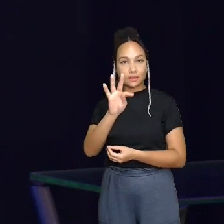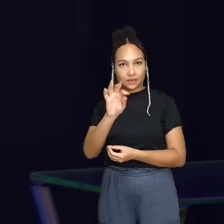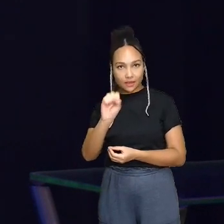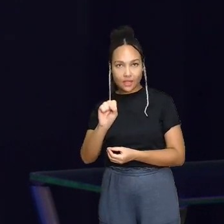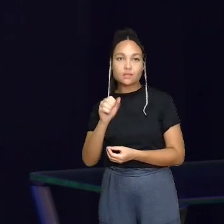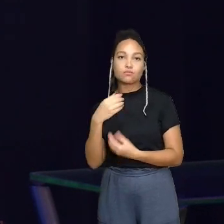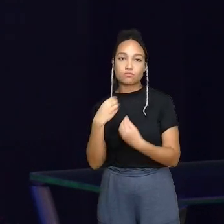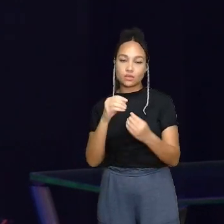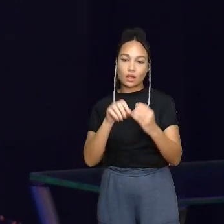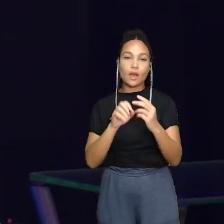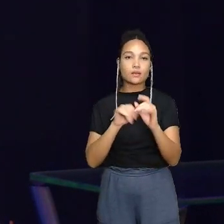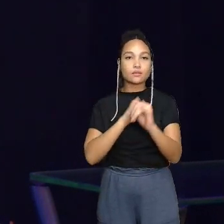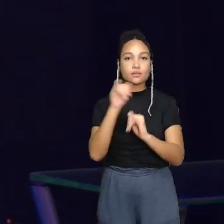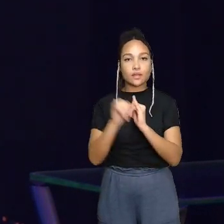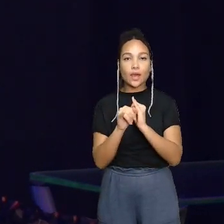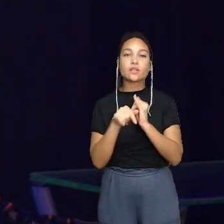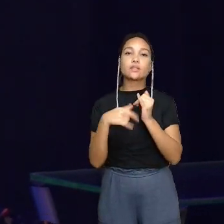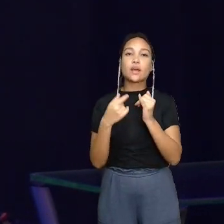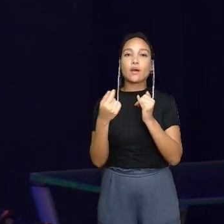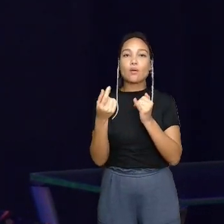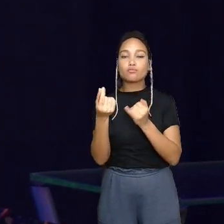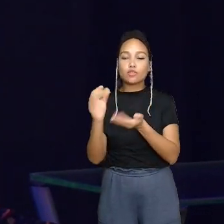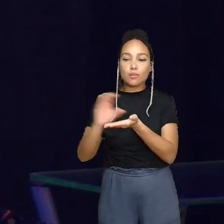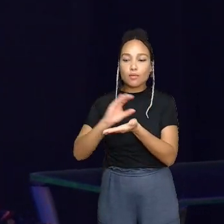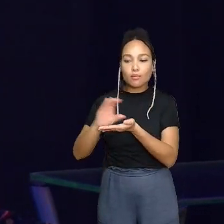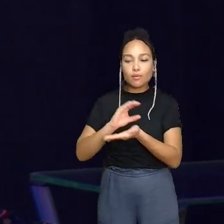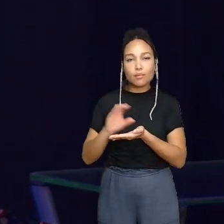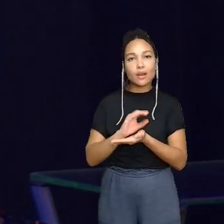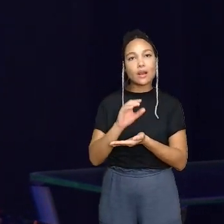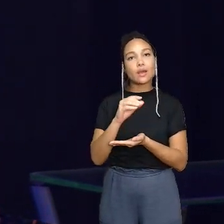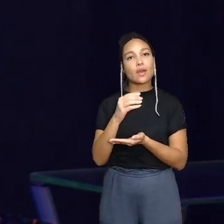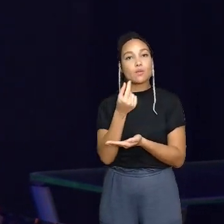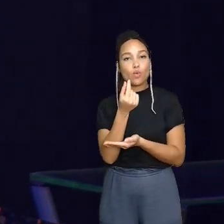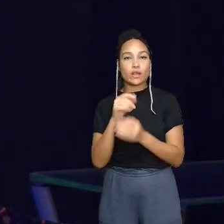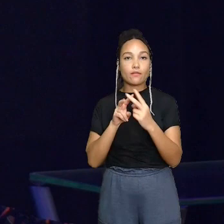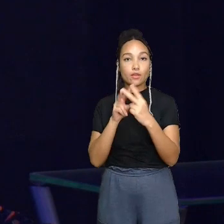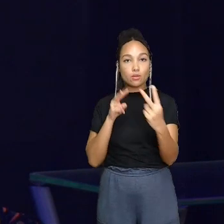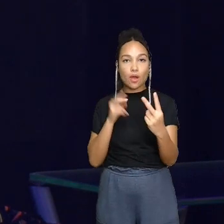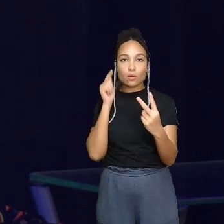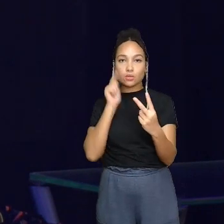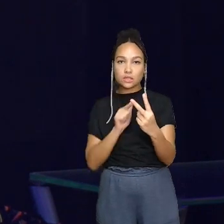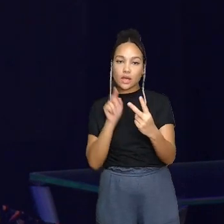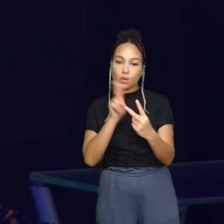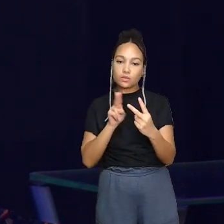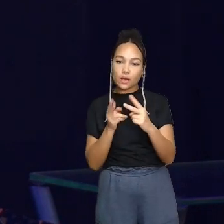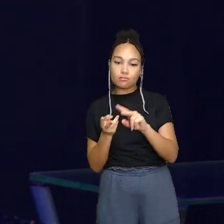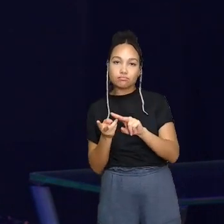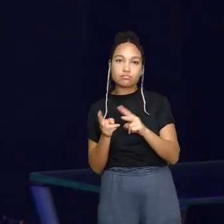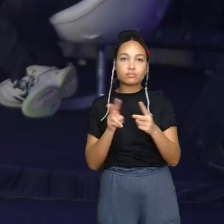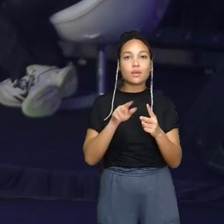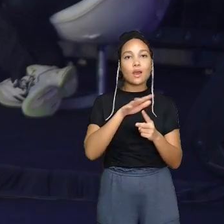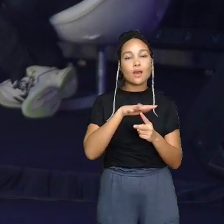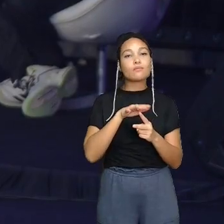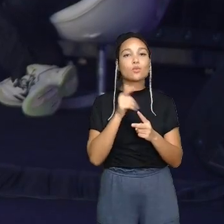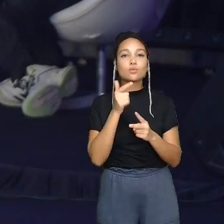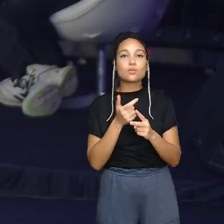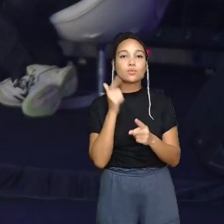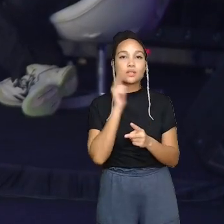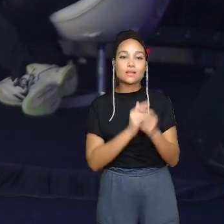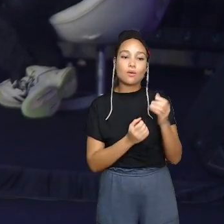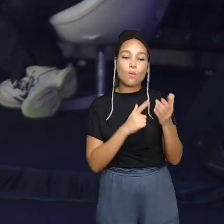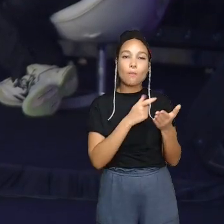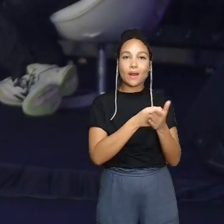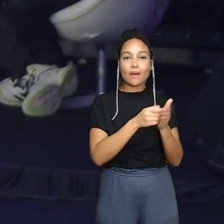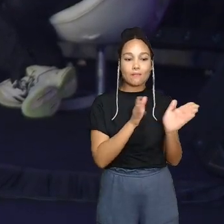vendas e arrecadação de criptomoedas, a gente conseguiu converter em cestas básicas e distribuir para a parte da